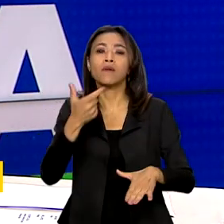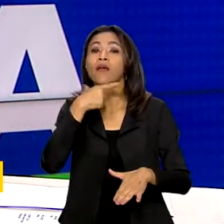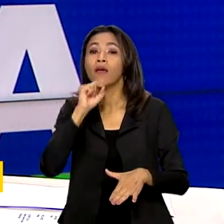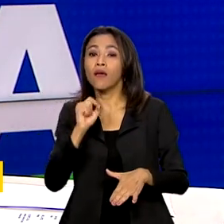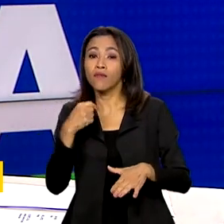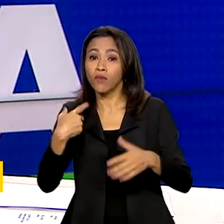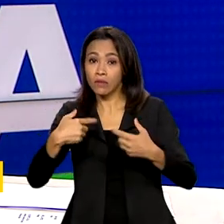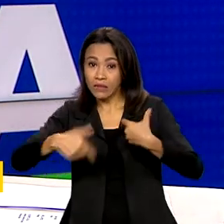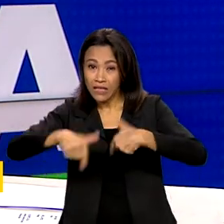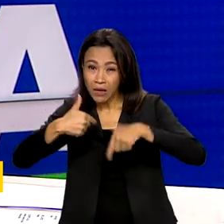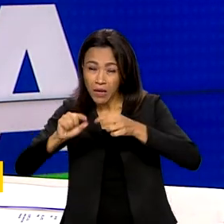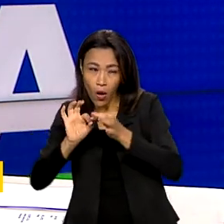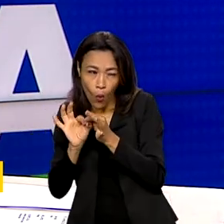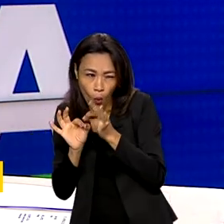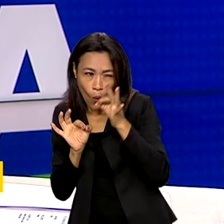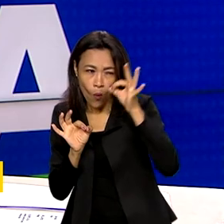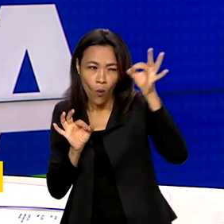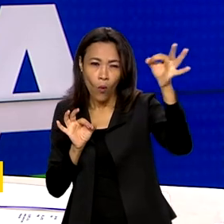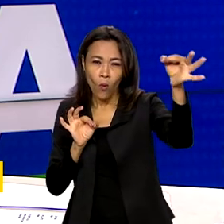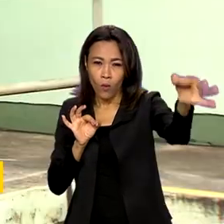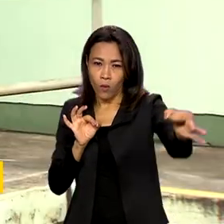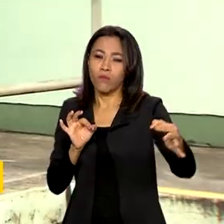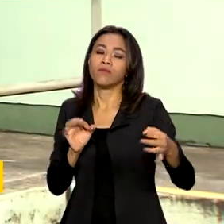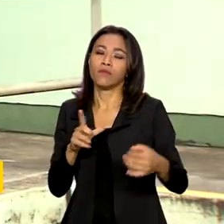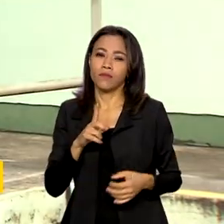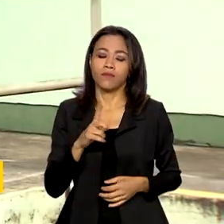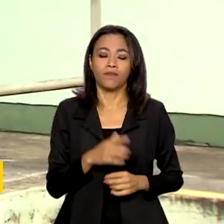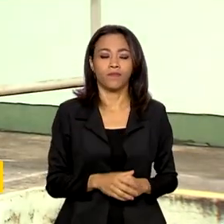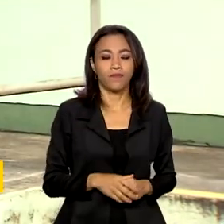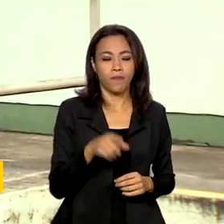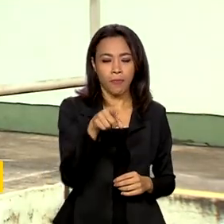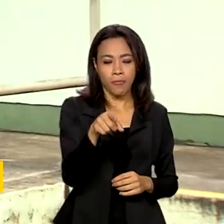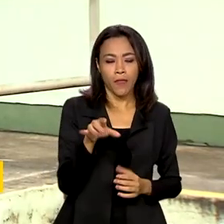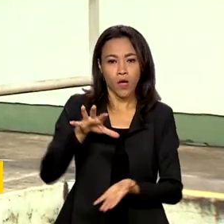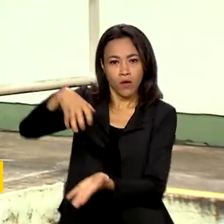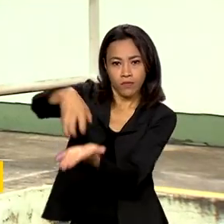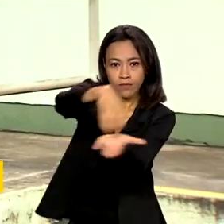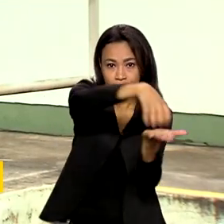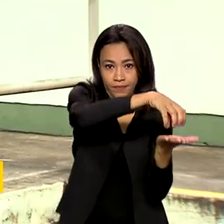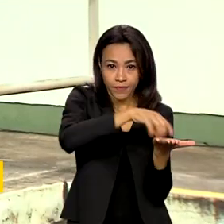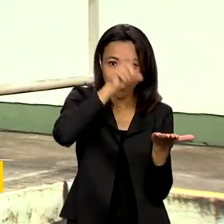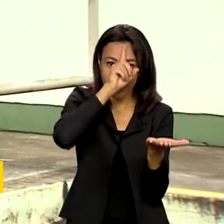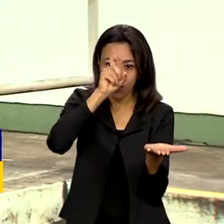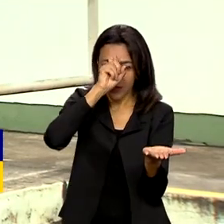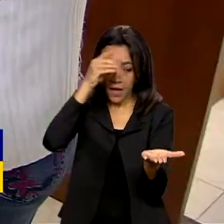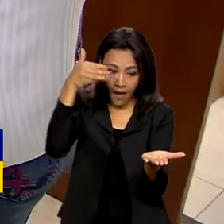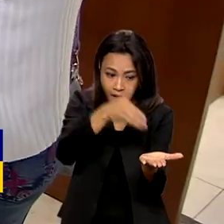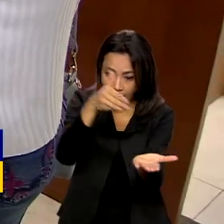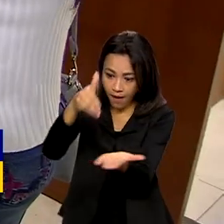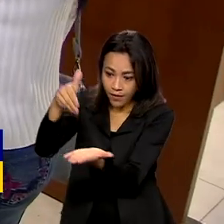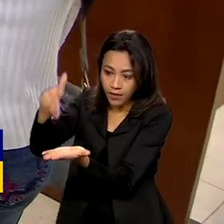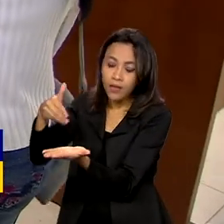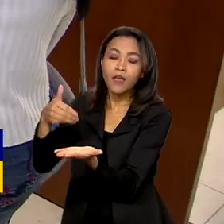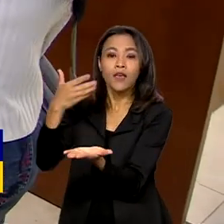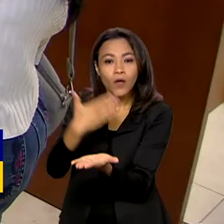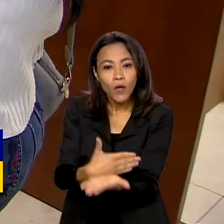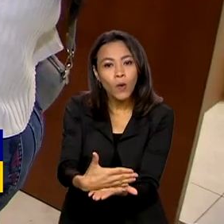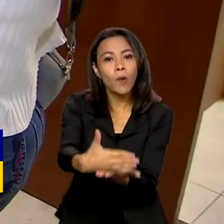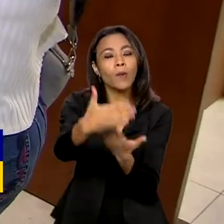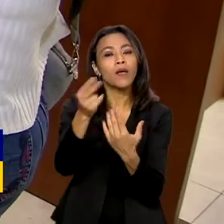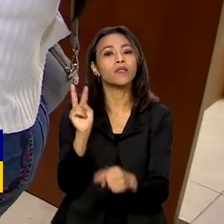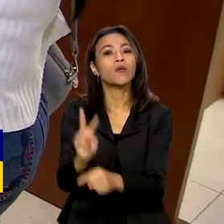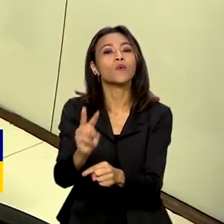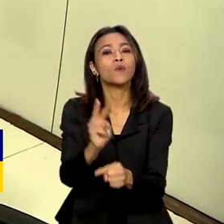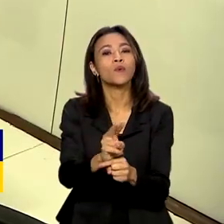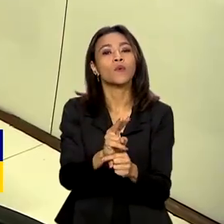mais vulneráveis e remotas. É nos postos de saúde que começa a prevenção de cerca de 80%